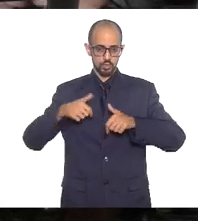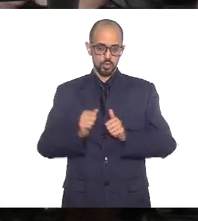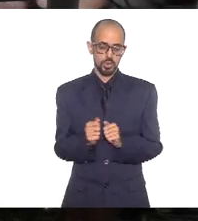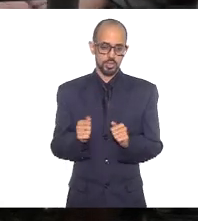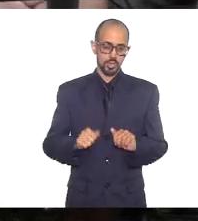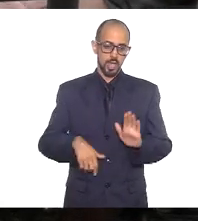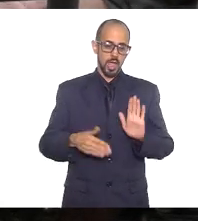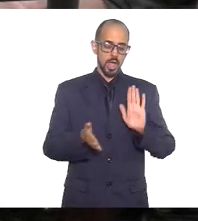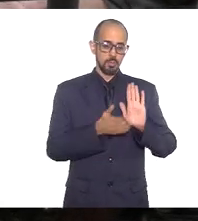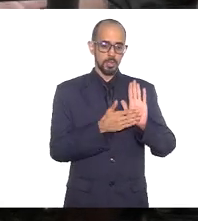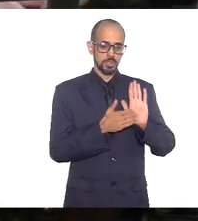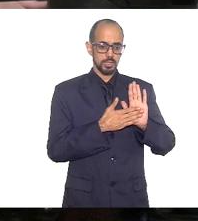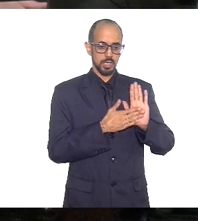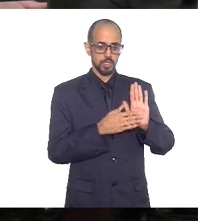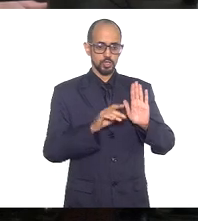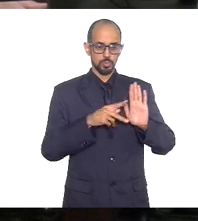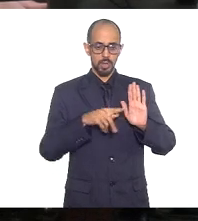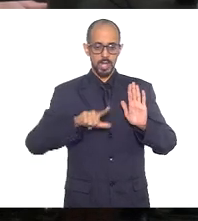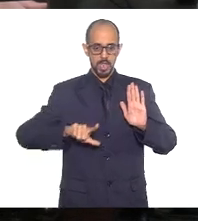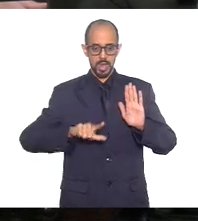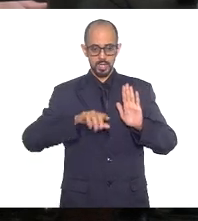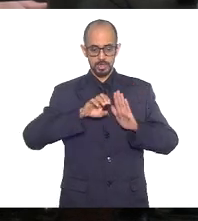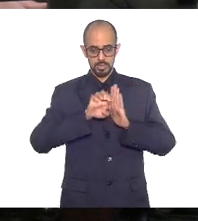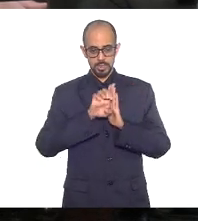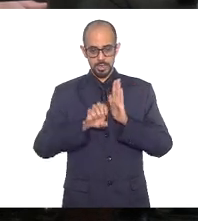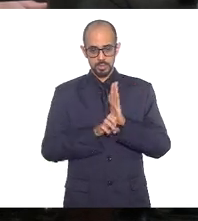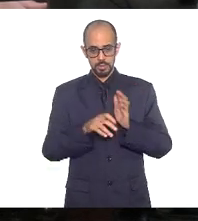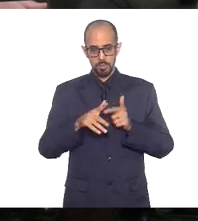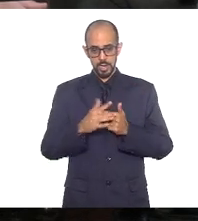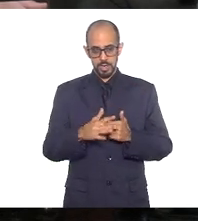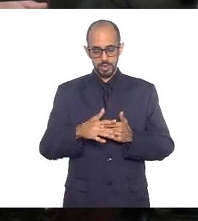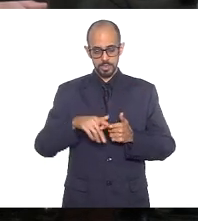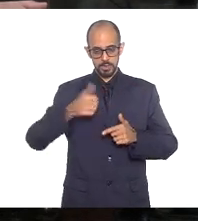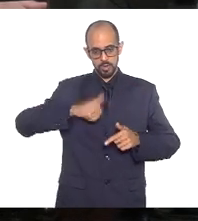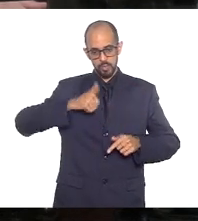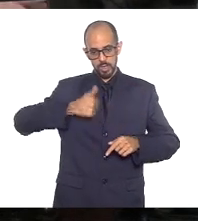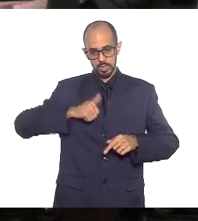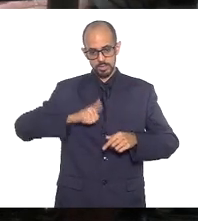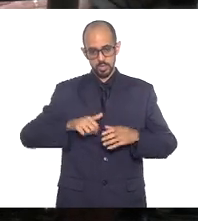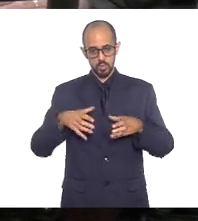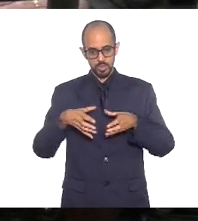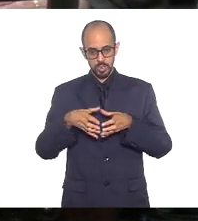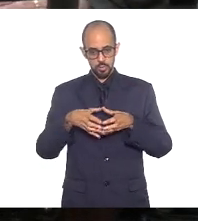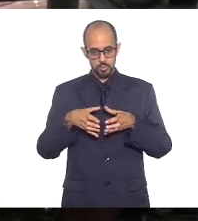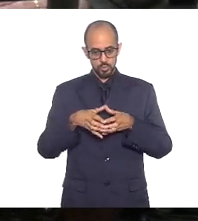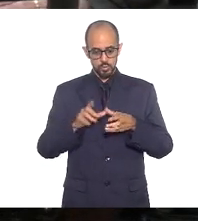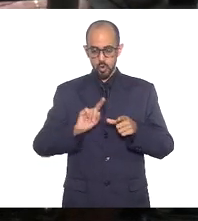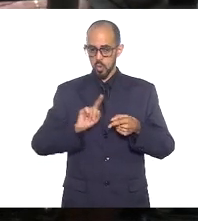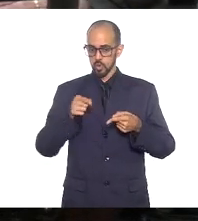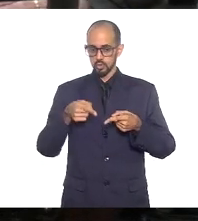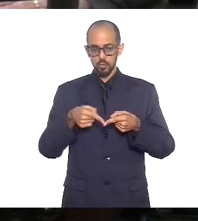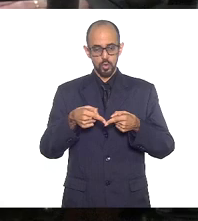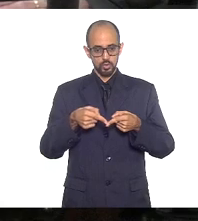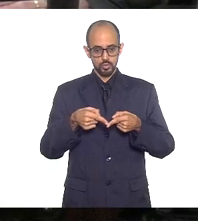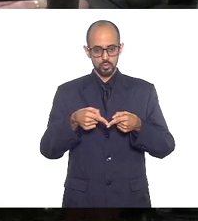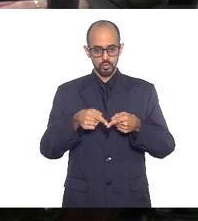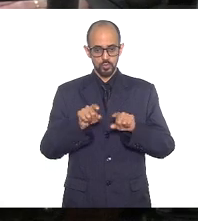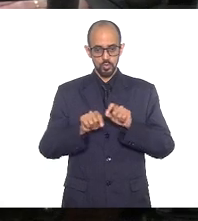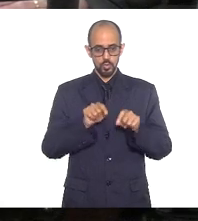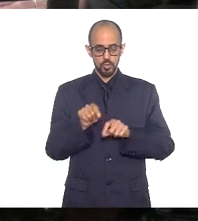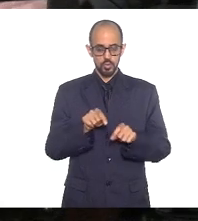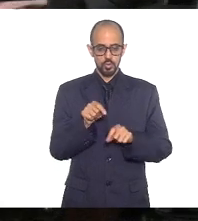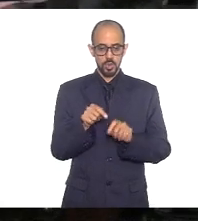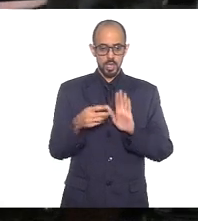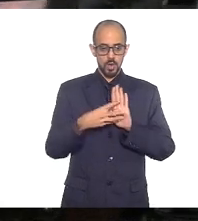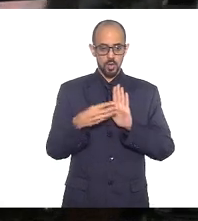presente projeto de lei e suas emendas em análise por essa comissão objetivou assegurar o formato